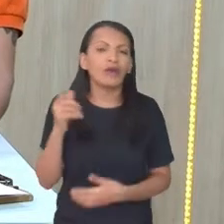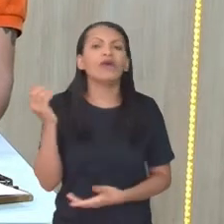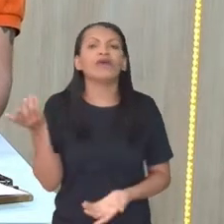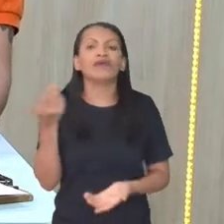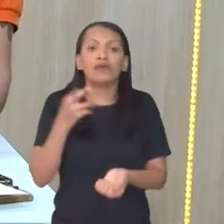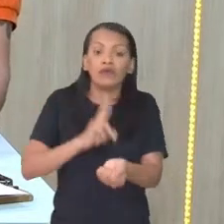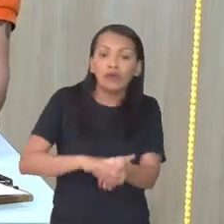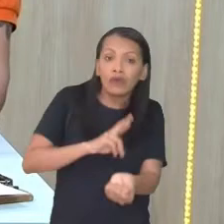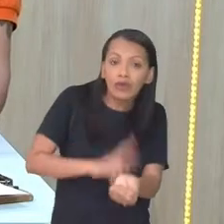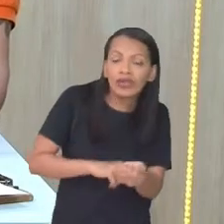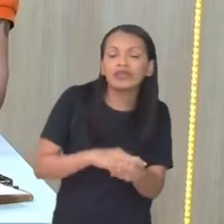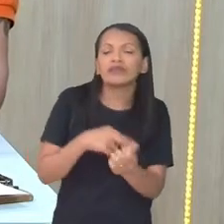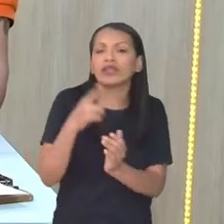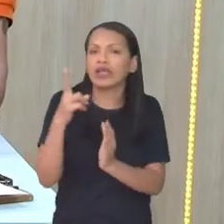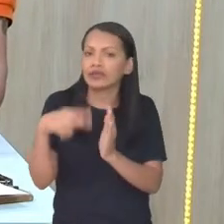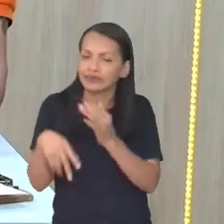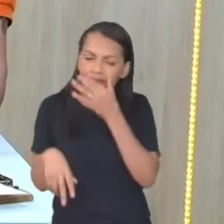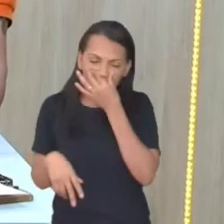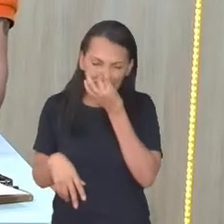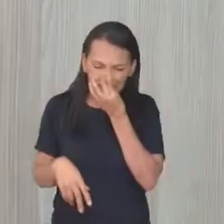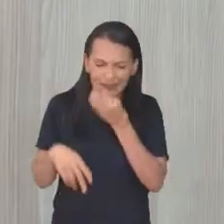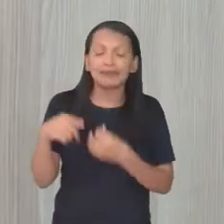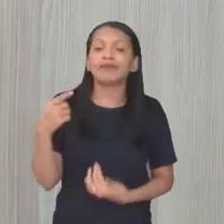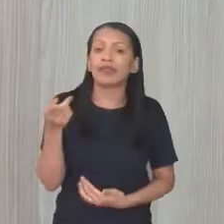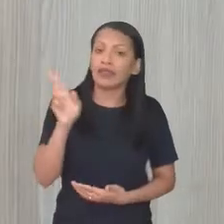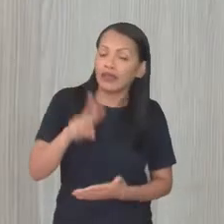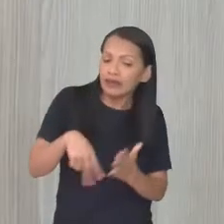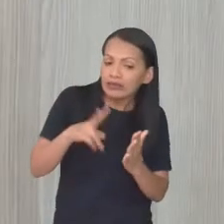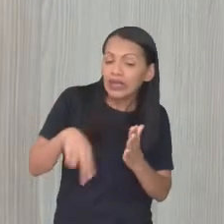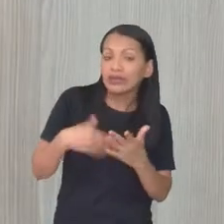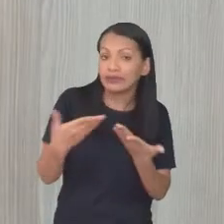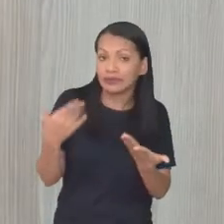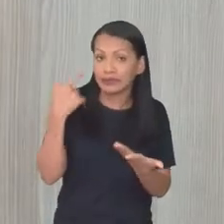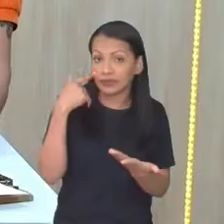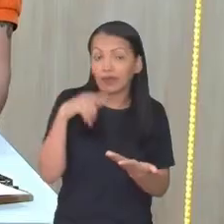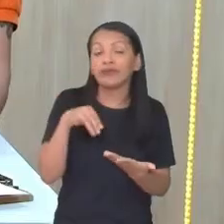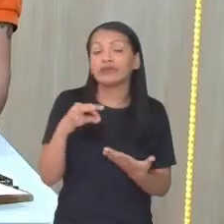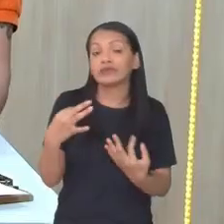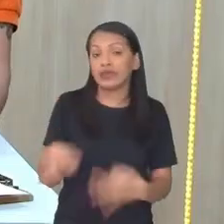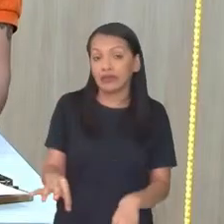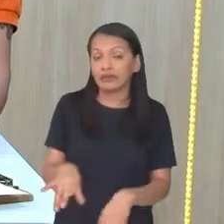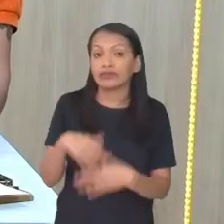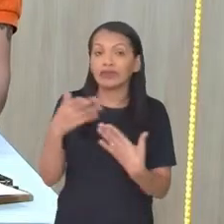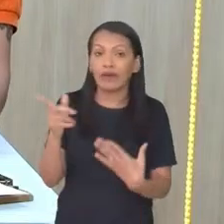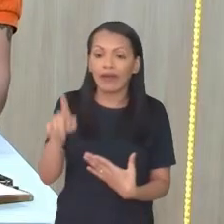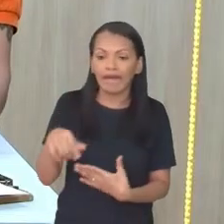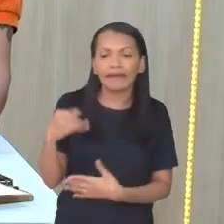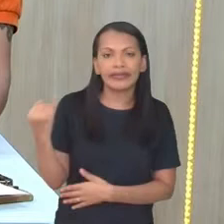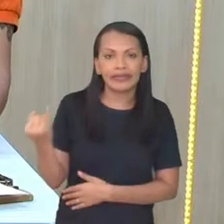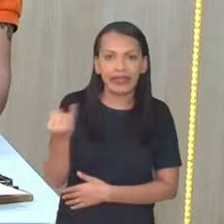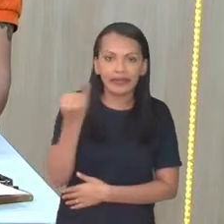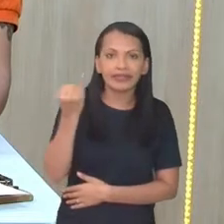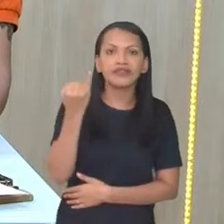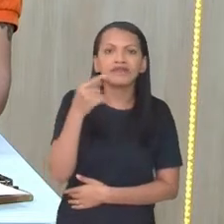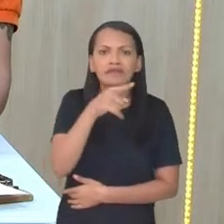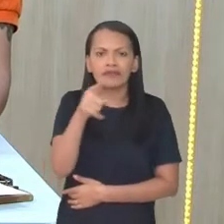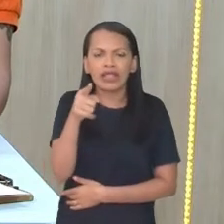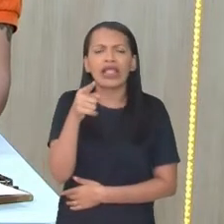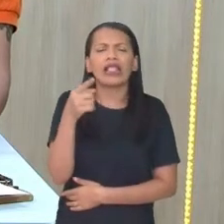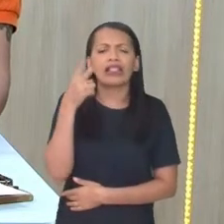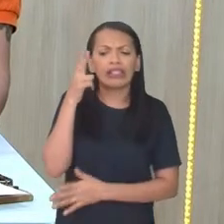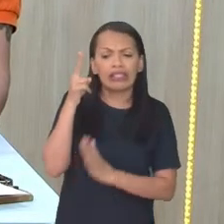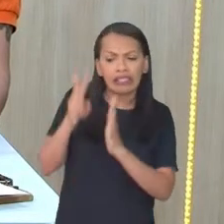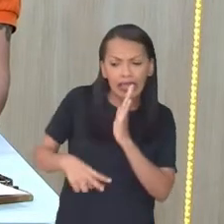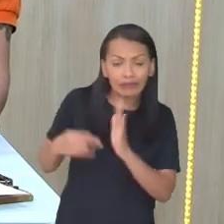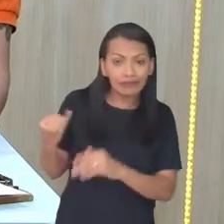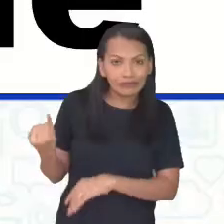para reler. Oi? Para reler, para voltar. Reler. Exatamente. Então, muito interessante, né? Vamos pensar um